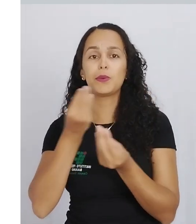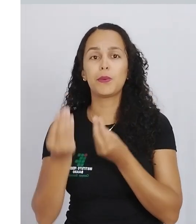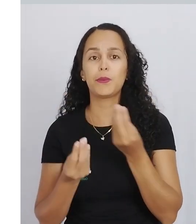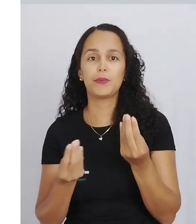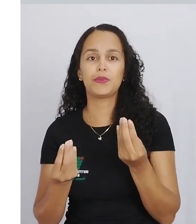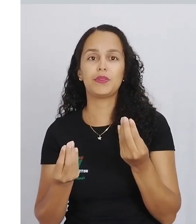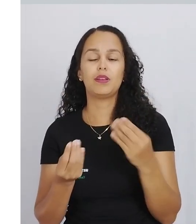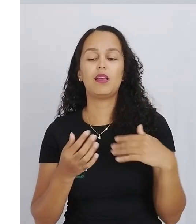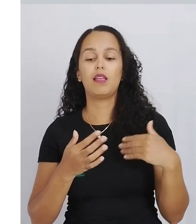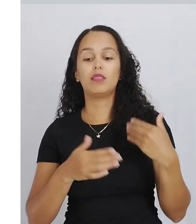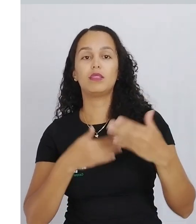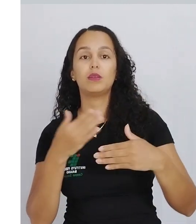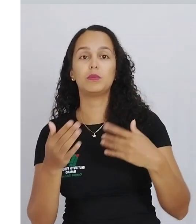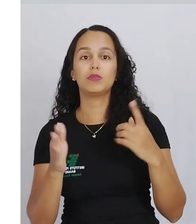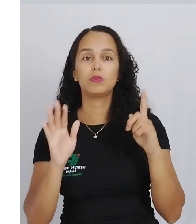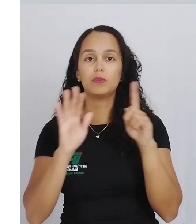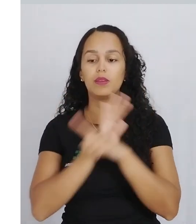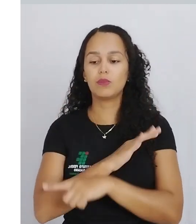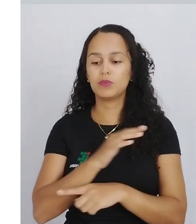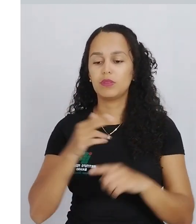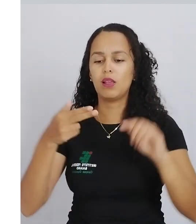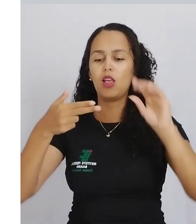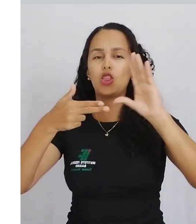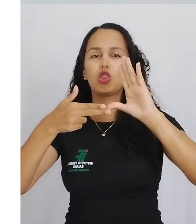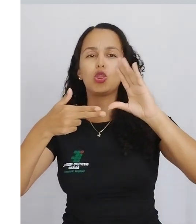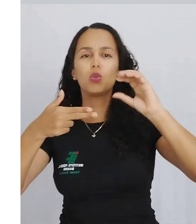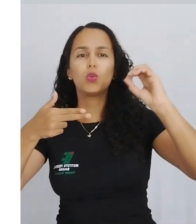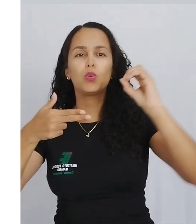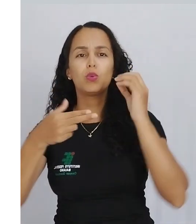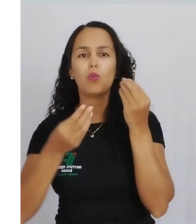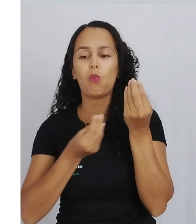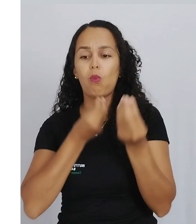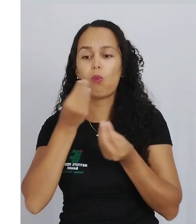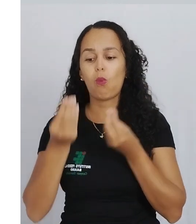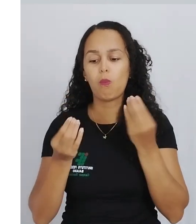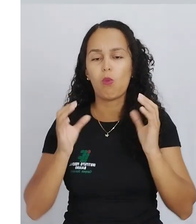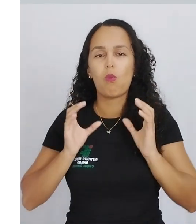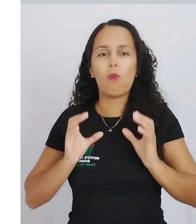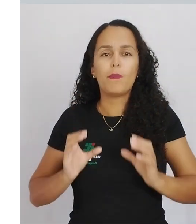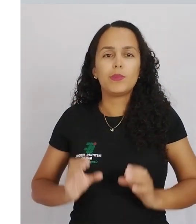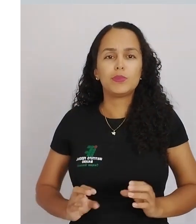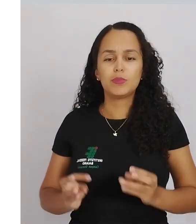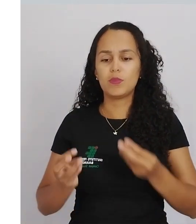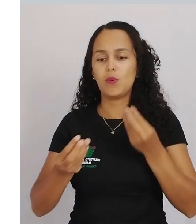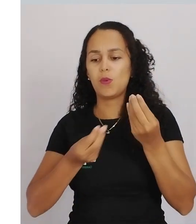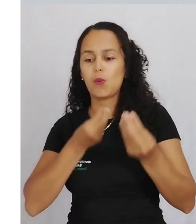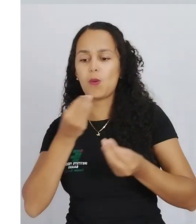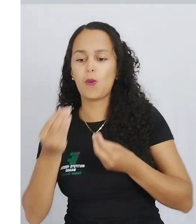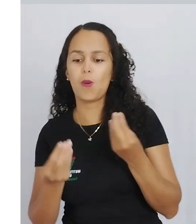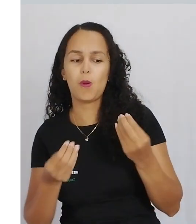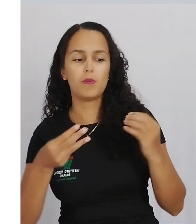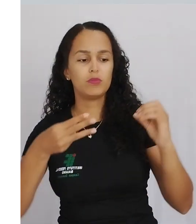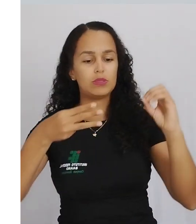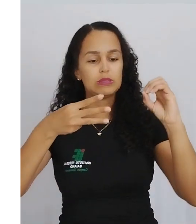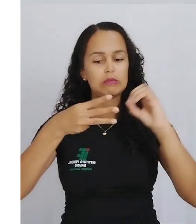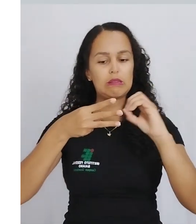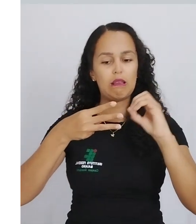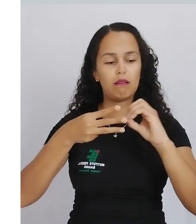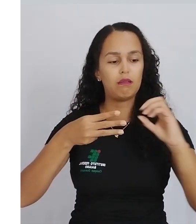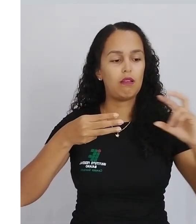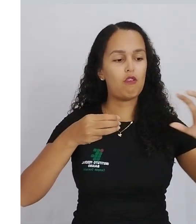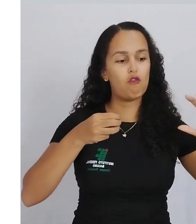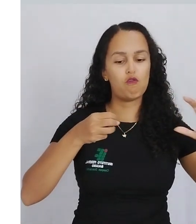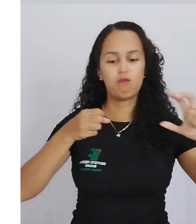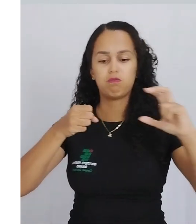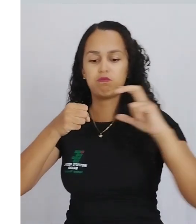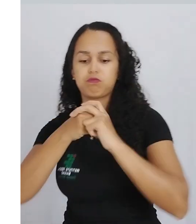as perguntas, né? Quais eram esses nucleotídeos? Como eles se comportavam, né? O que eles faziam quando eles